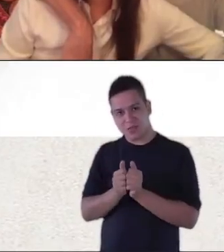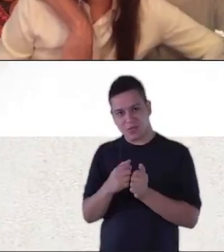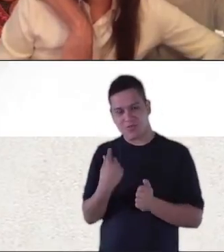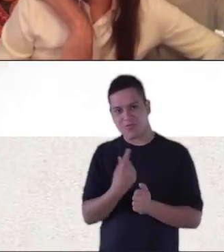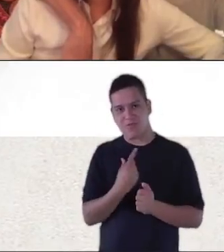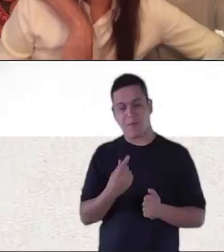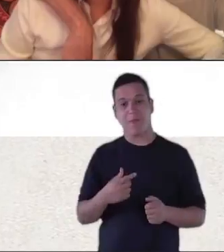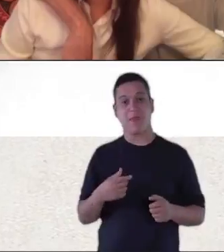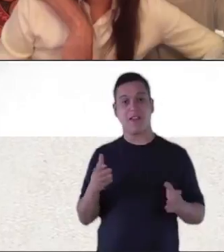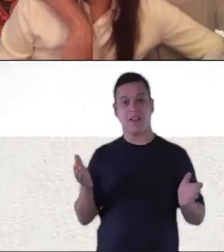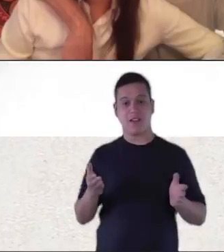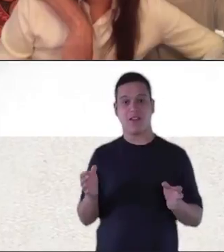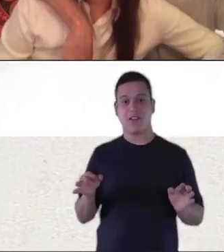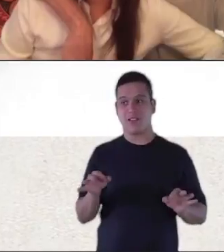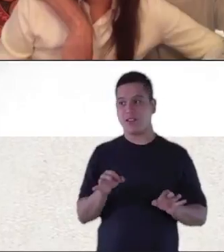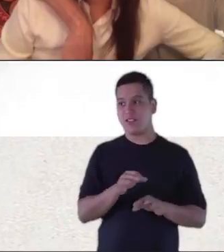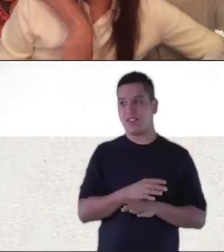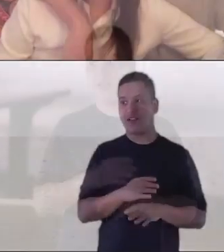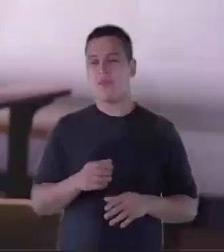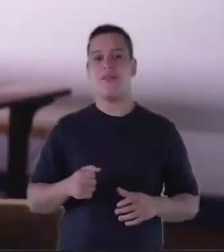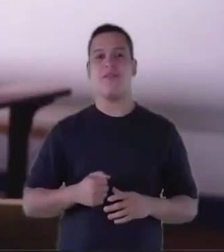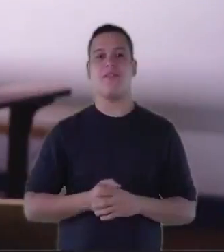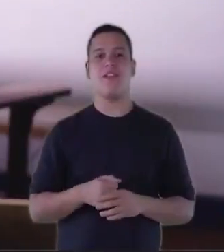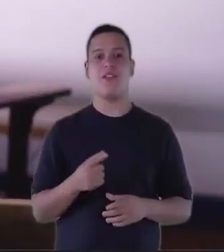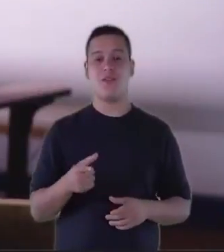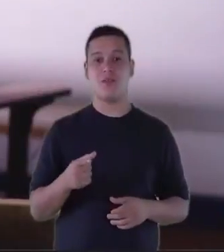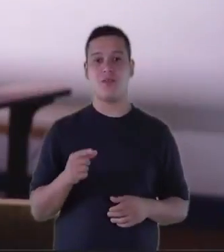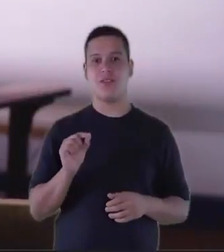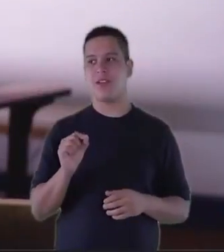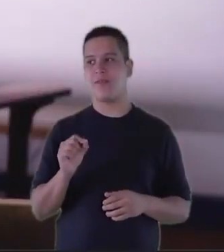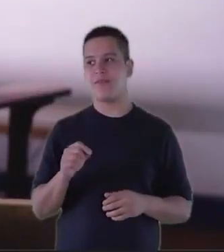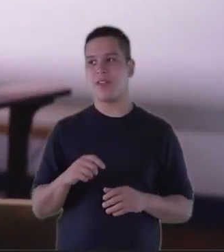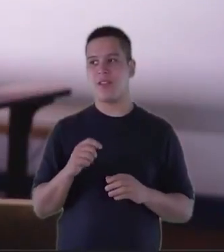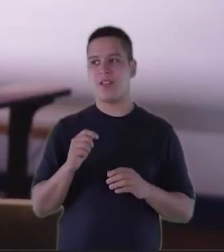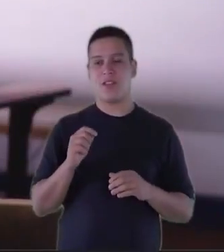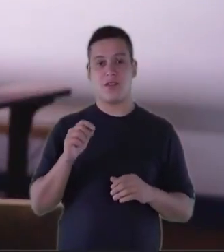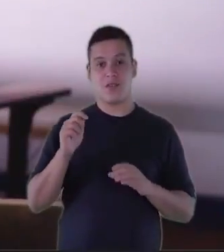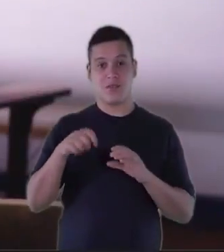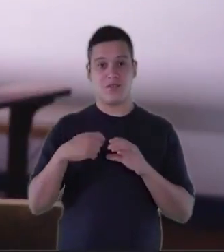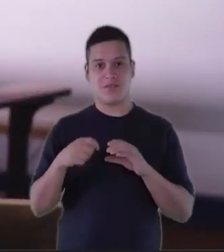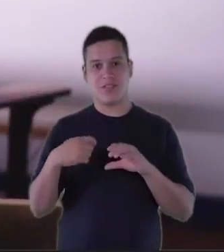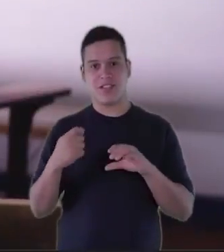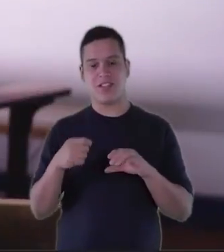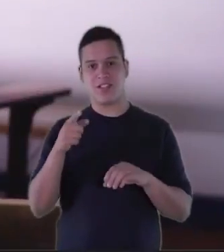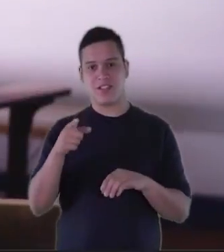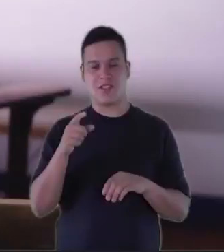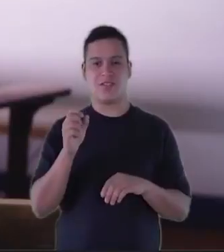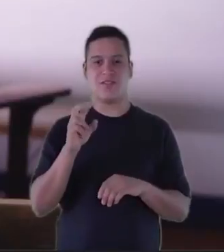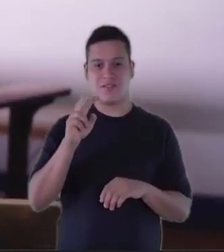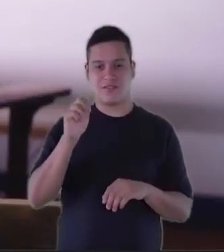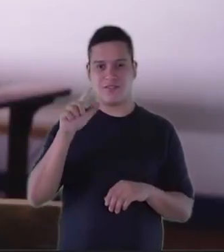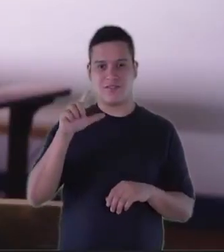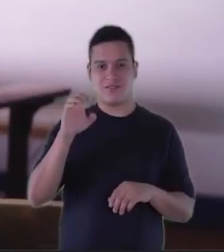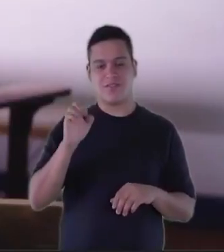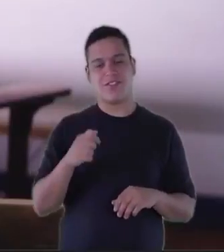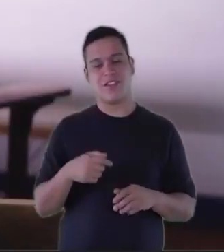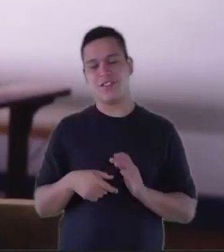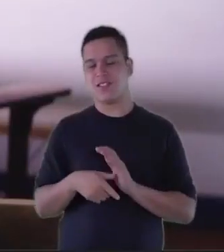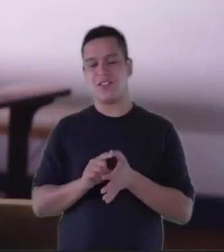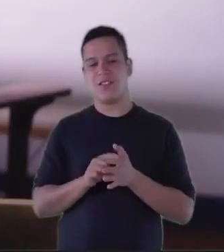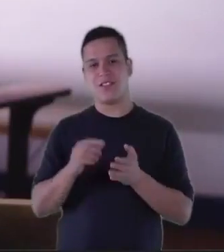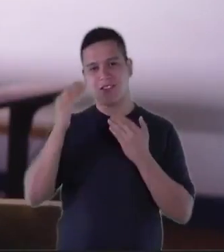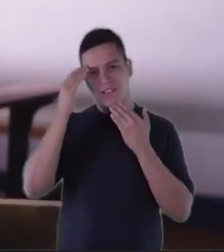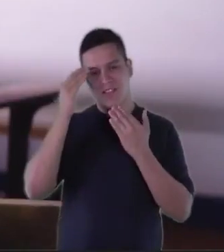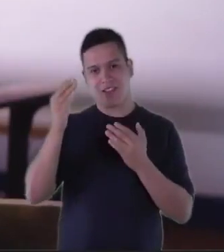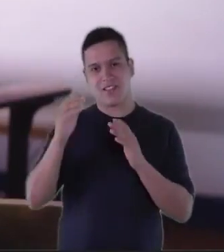vamos encerrar com o institucional do Instituto Cultural Vale, não sem antes agradecer essa noite deliciosa que